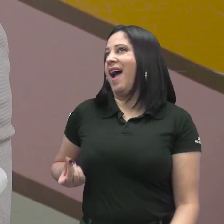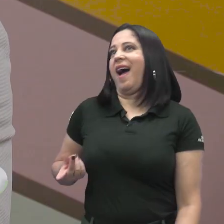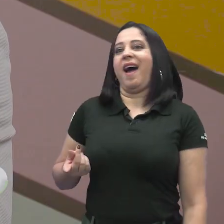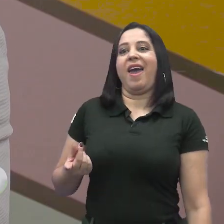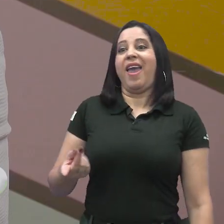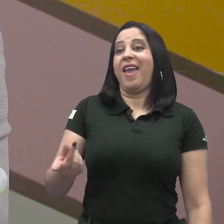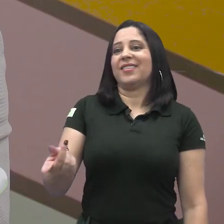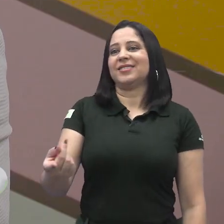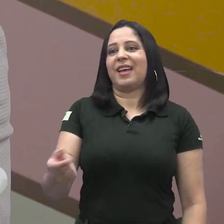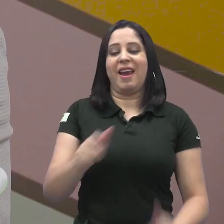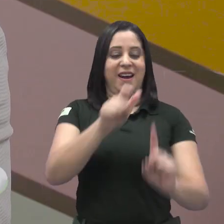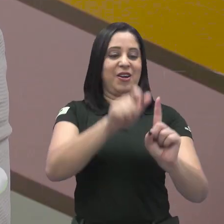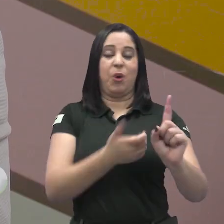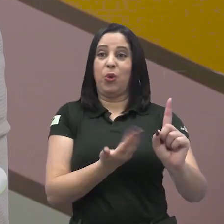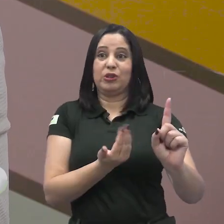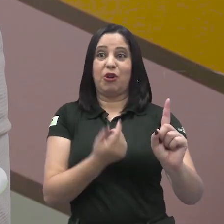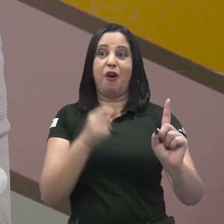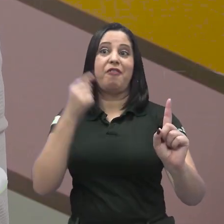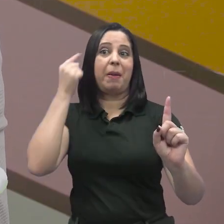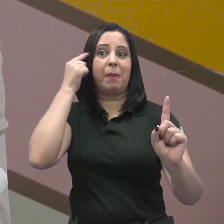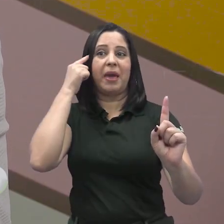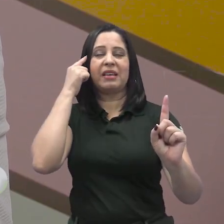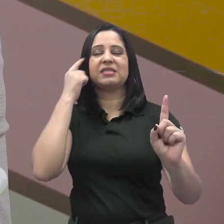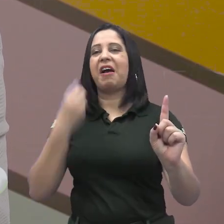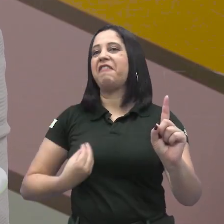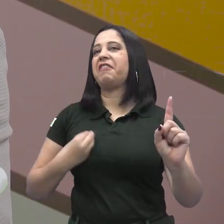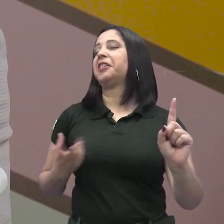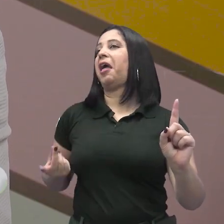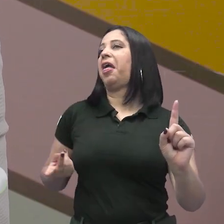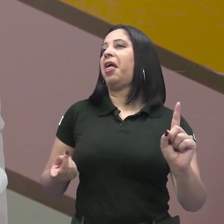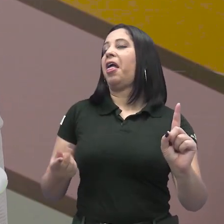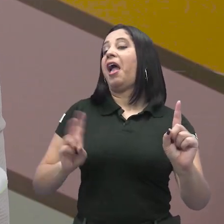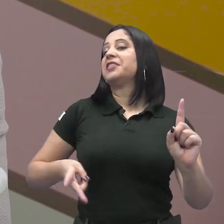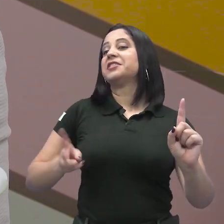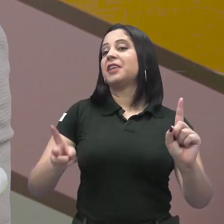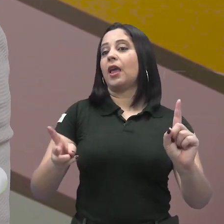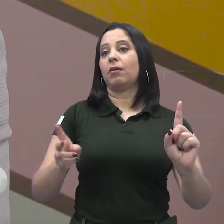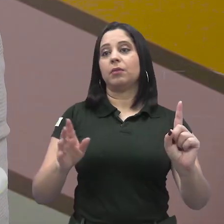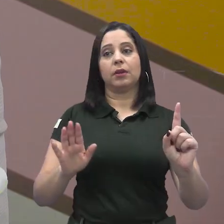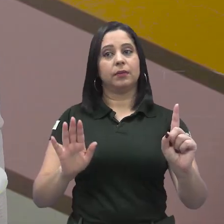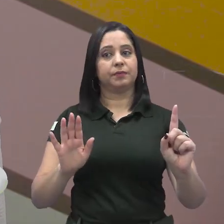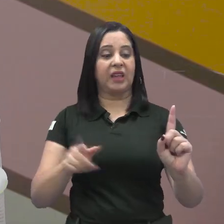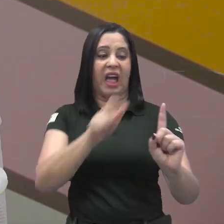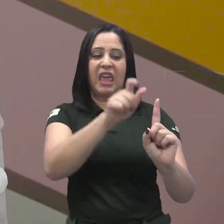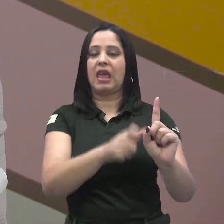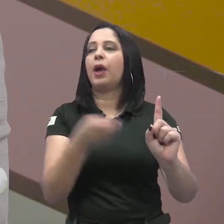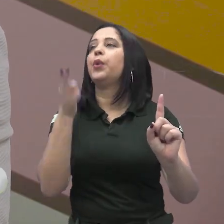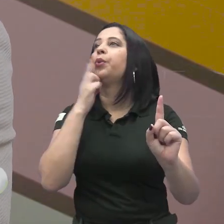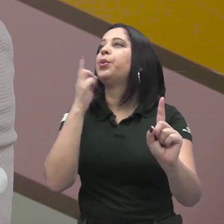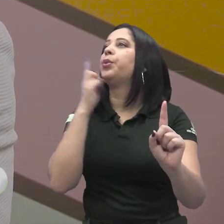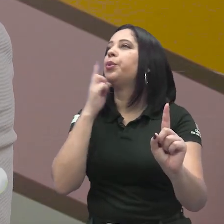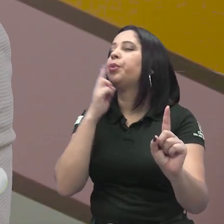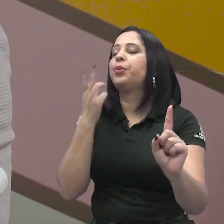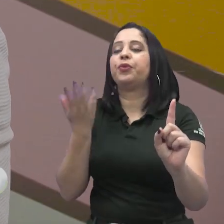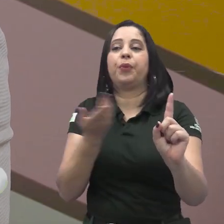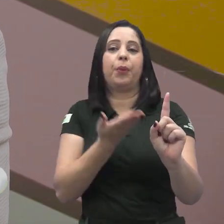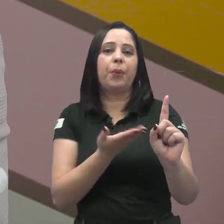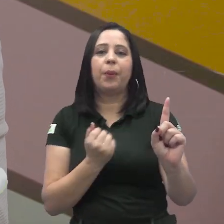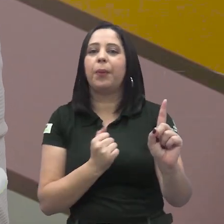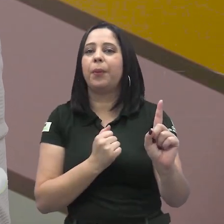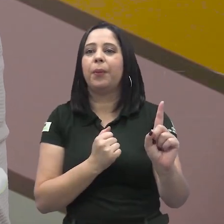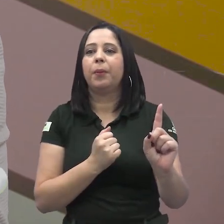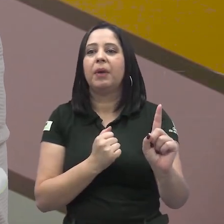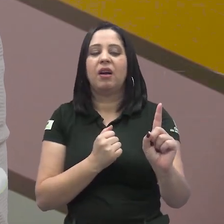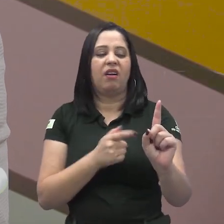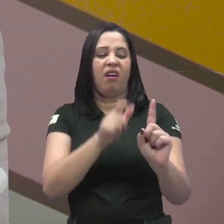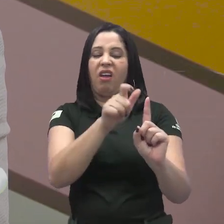E, infelizmente, isso propicia esse ciclo vicioso, né? De sedentarismo, eventualmente começa a fumar, não se preocupa tanto